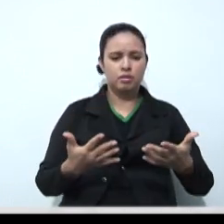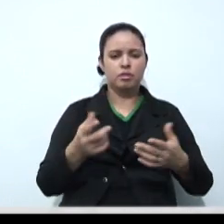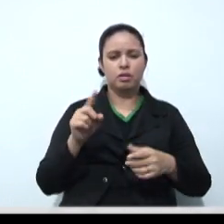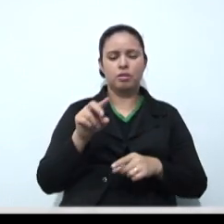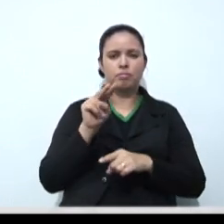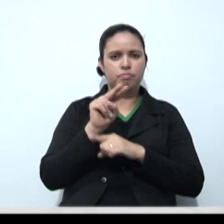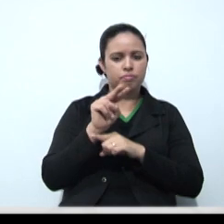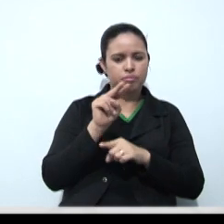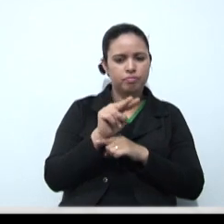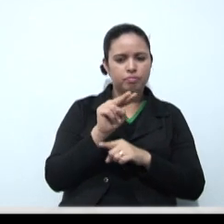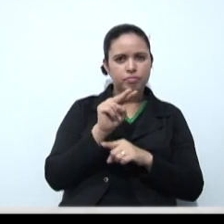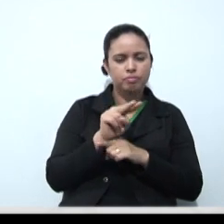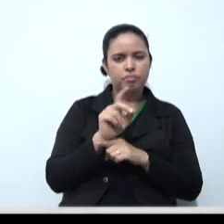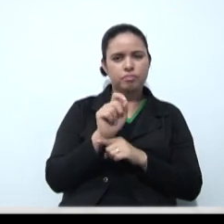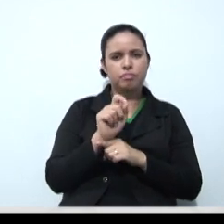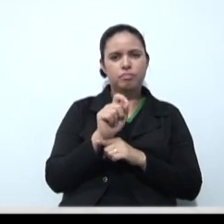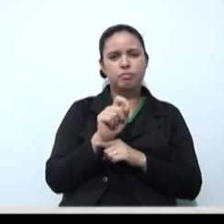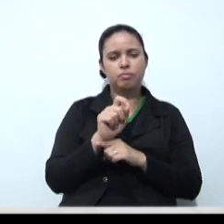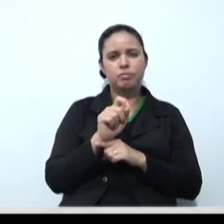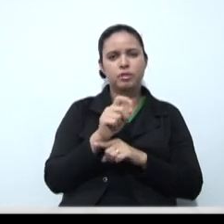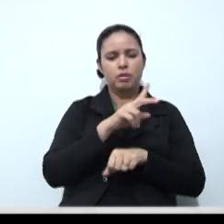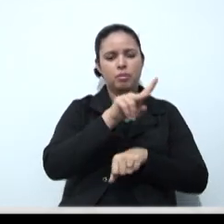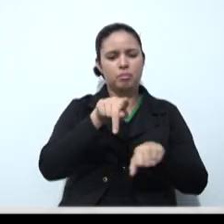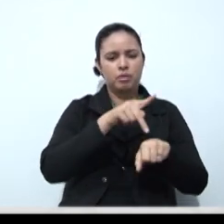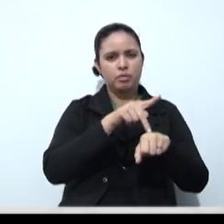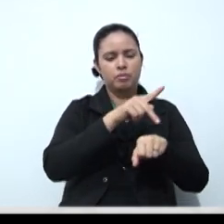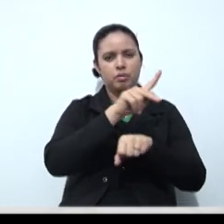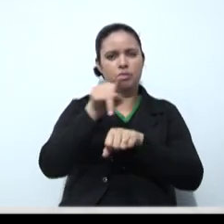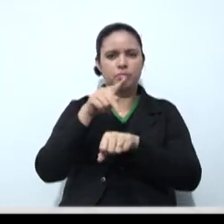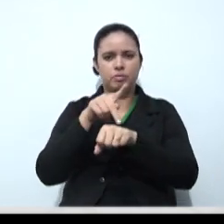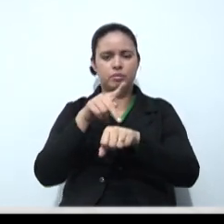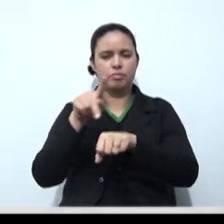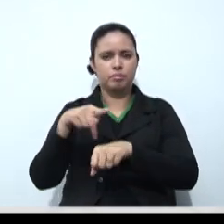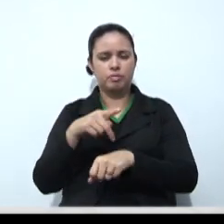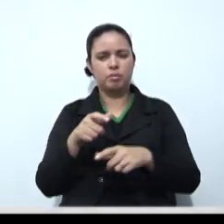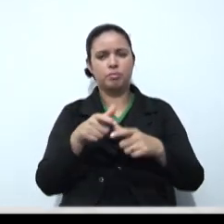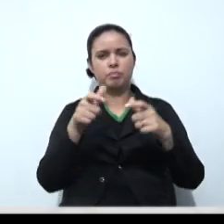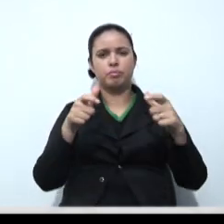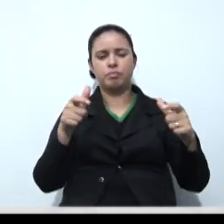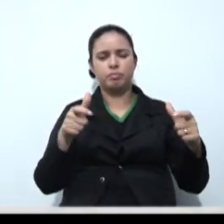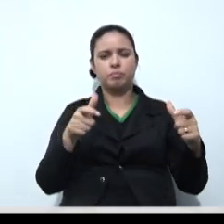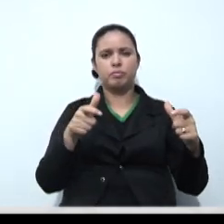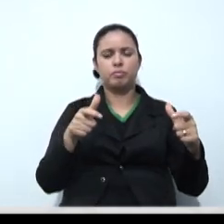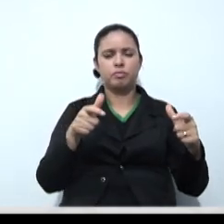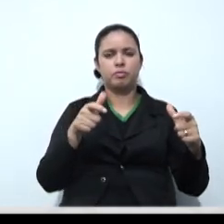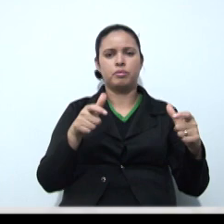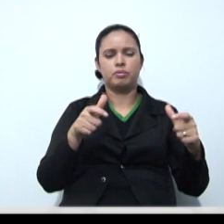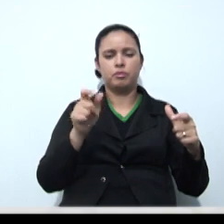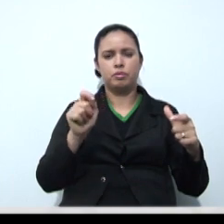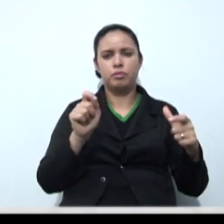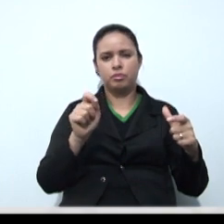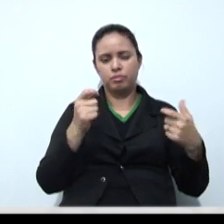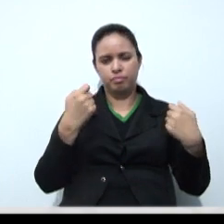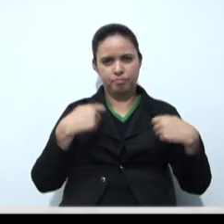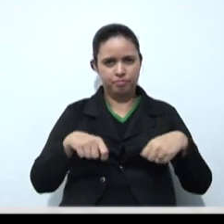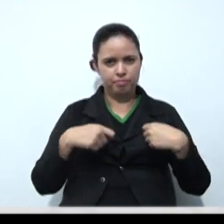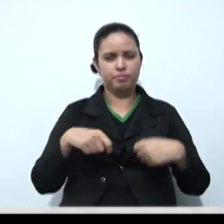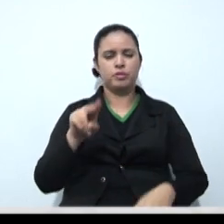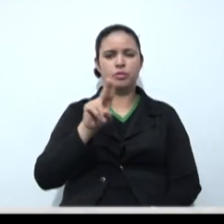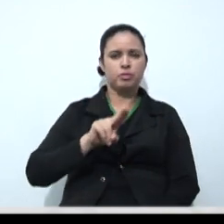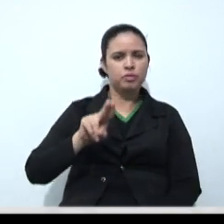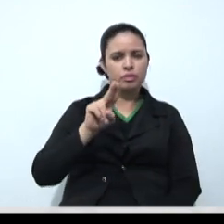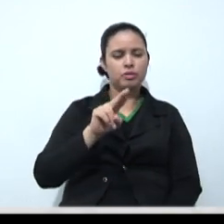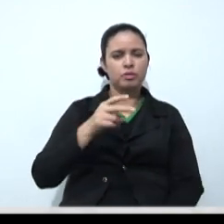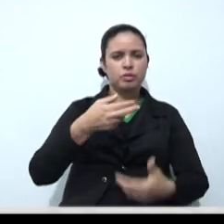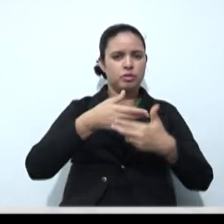econômico elevado entre as nações mundiais aumenta a necessidade de utilização muito maior de